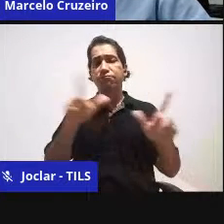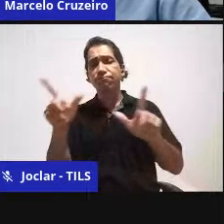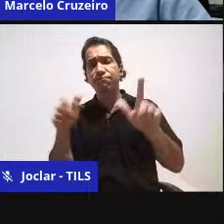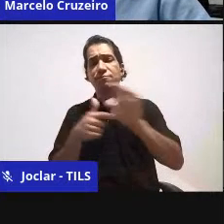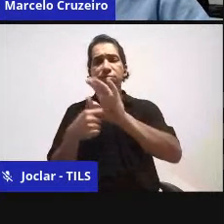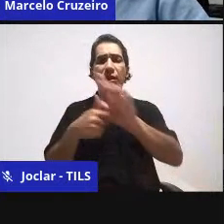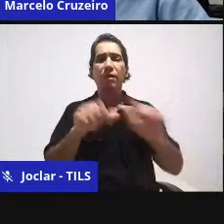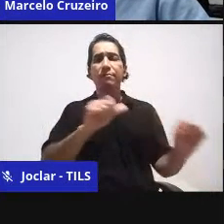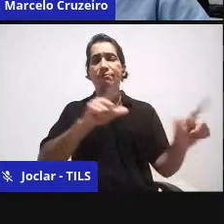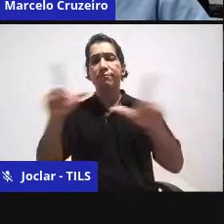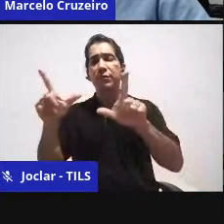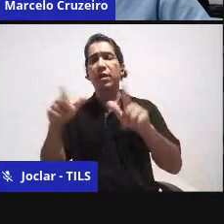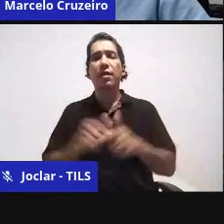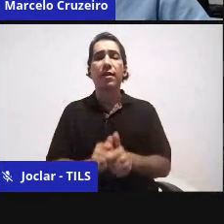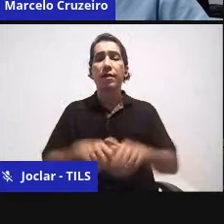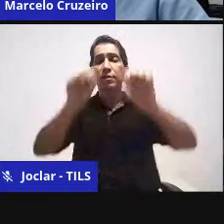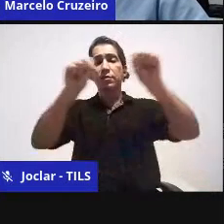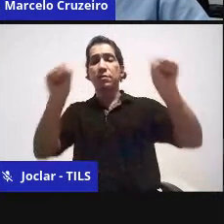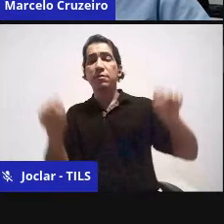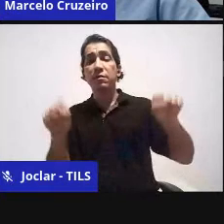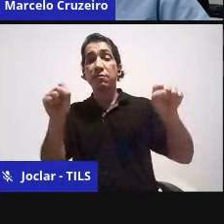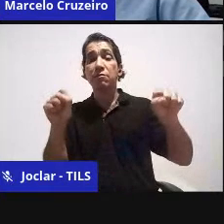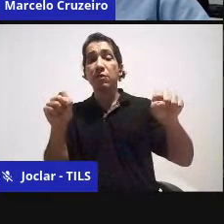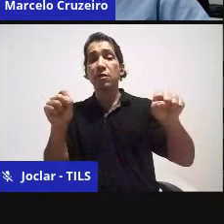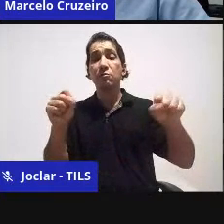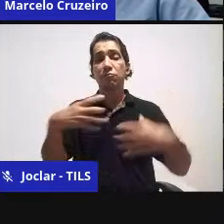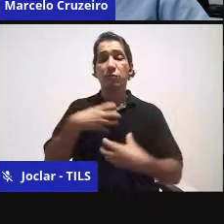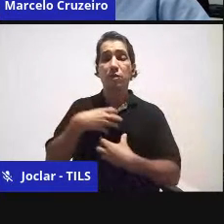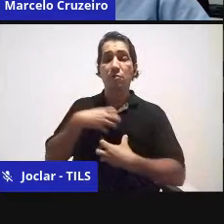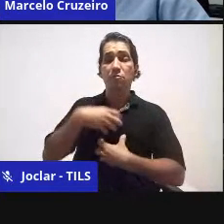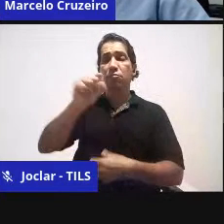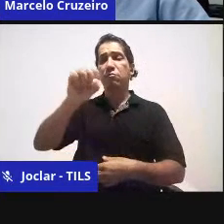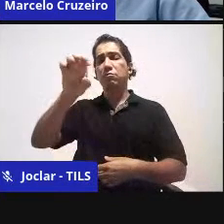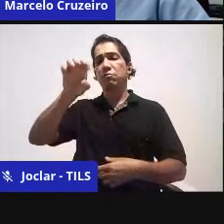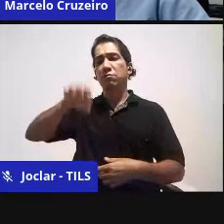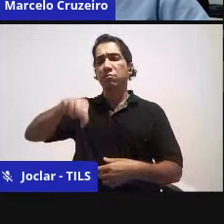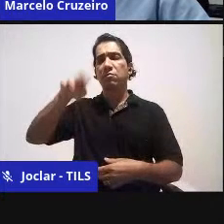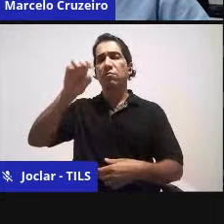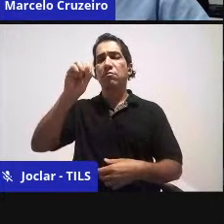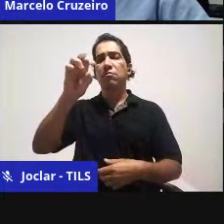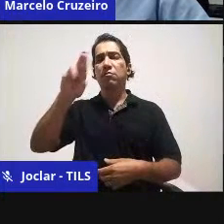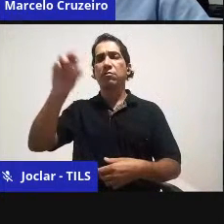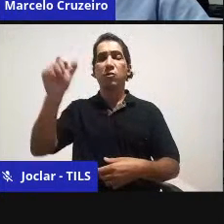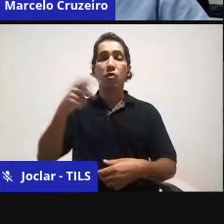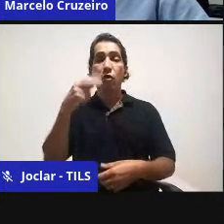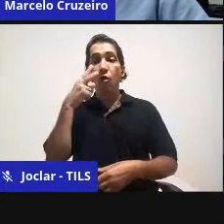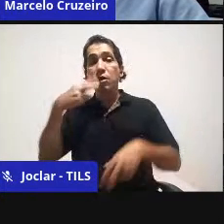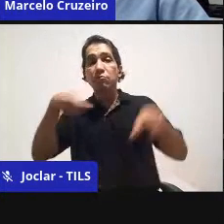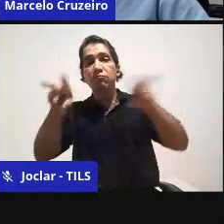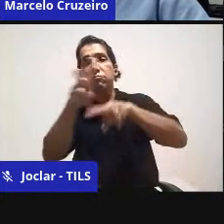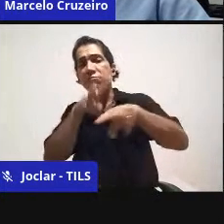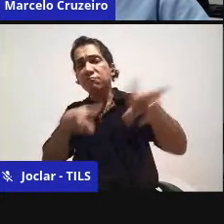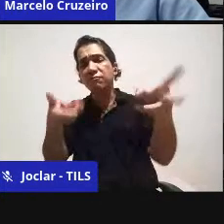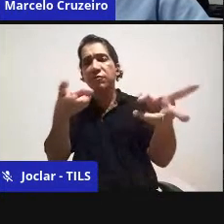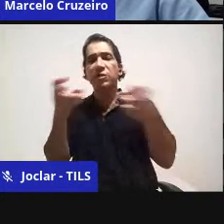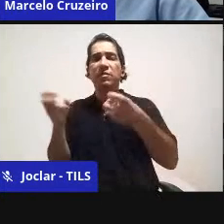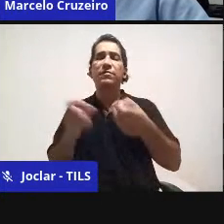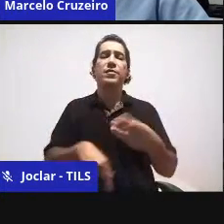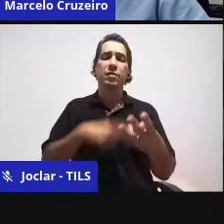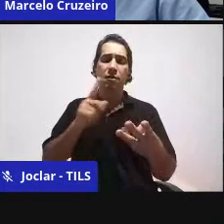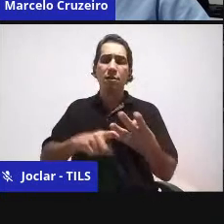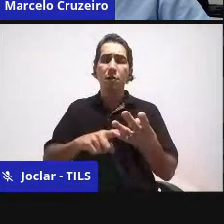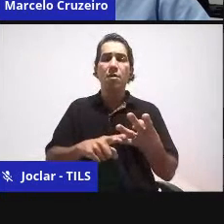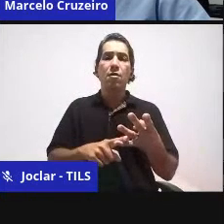os sistemas e sensores de visão computacional, software e aplicativos de inteligência artificial, a parte